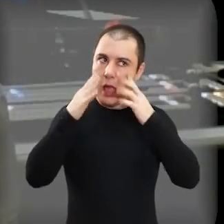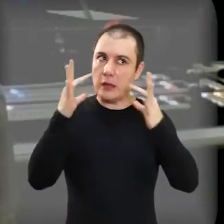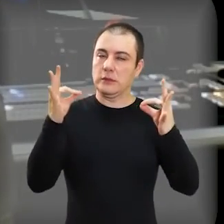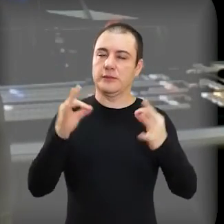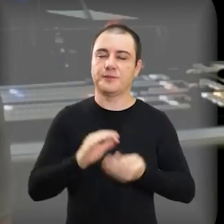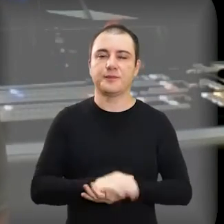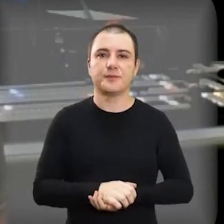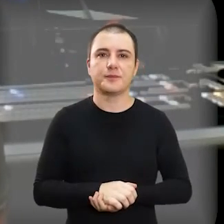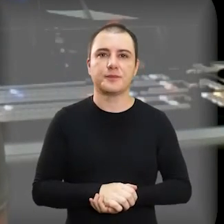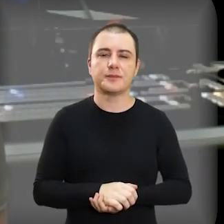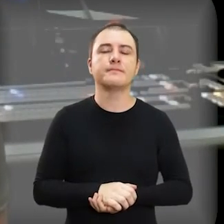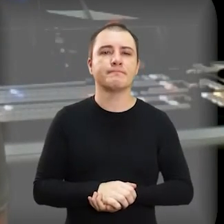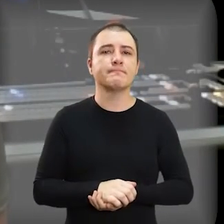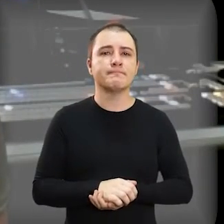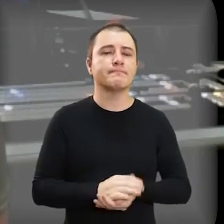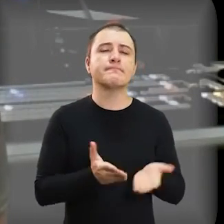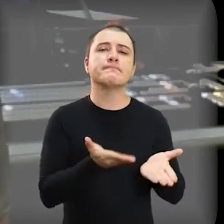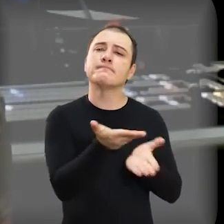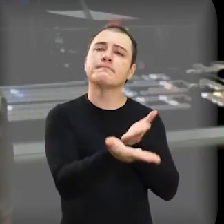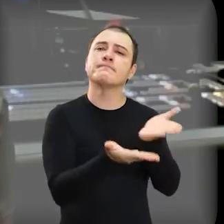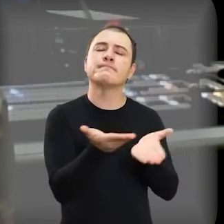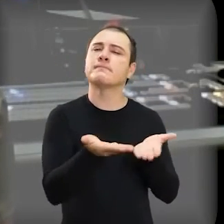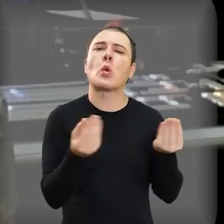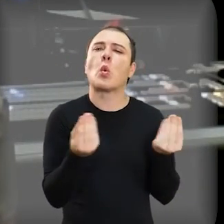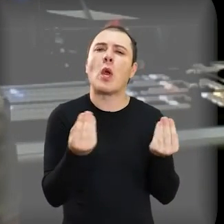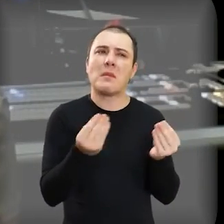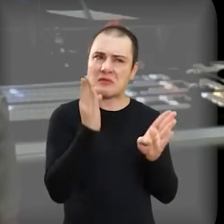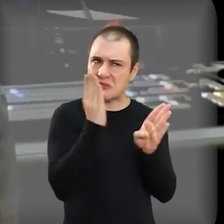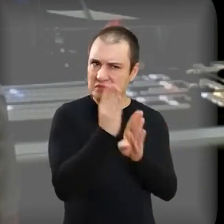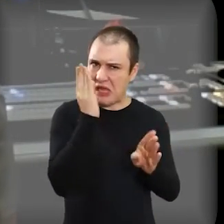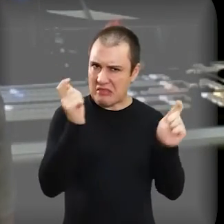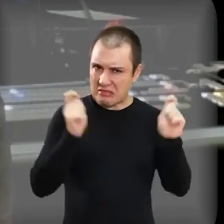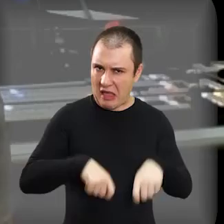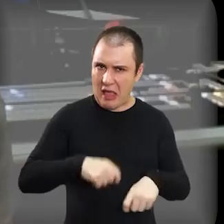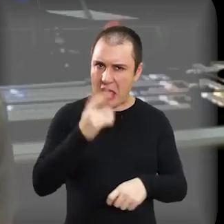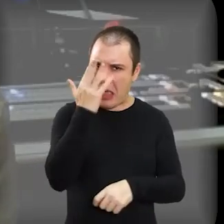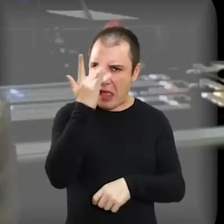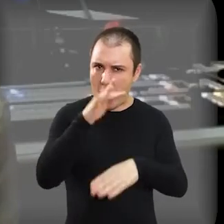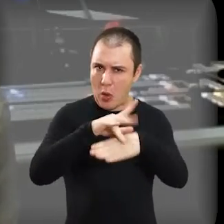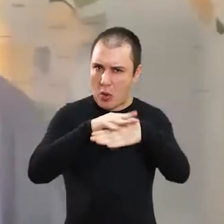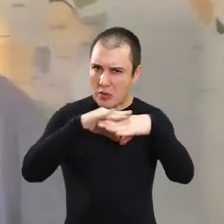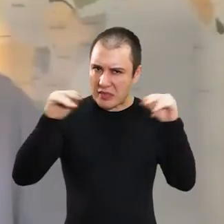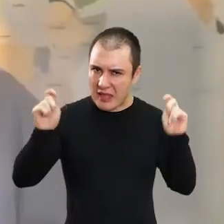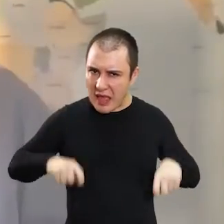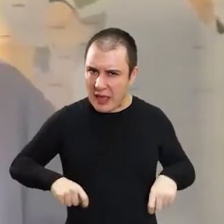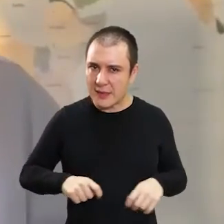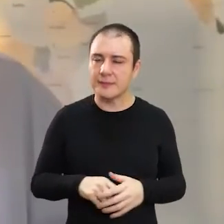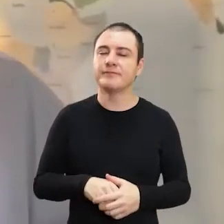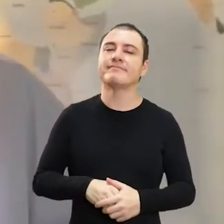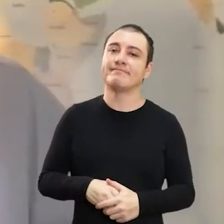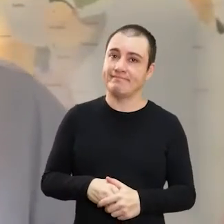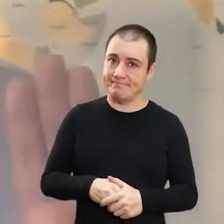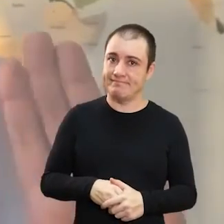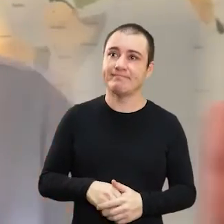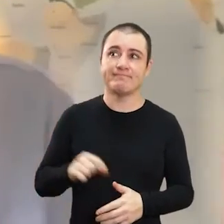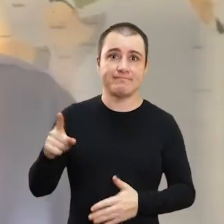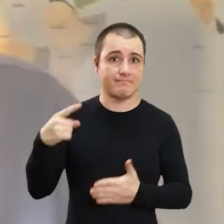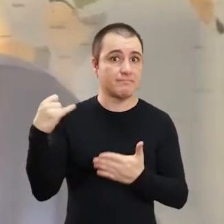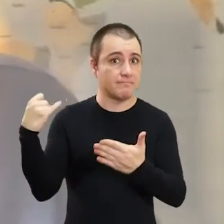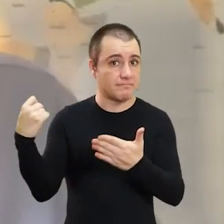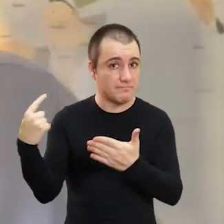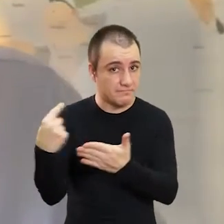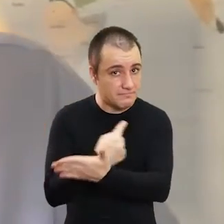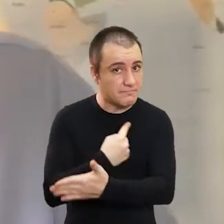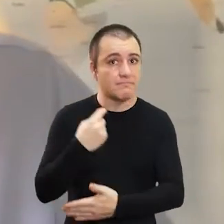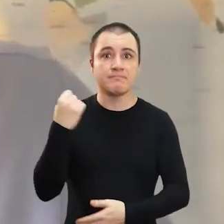Em relação ao tratamento, quando diagnosticado, o glaucoma tem cura? Olha, vamos colocar, isso é uma